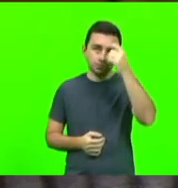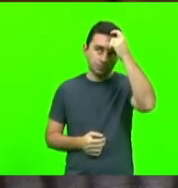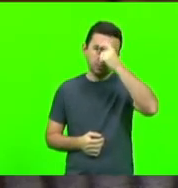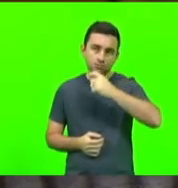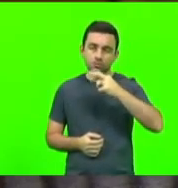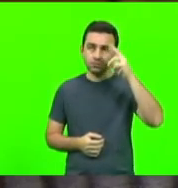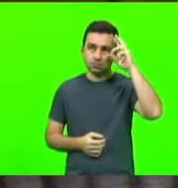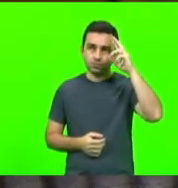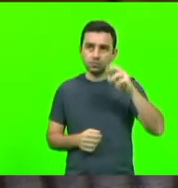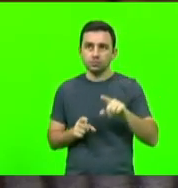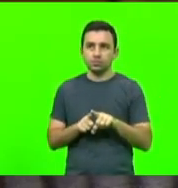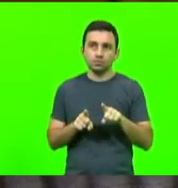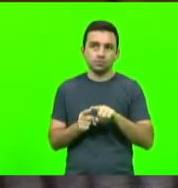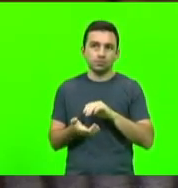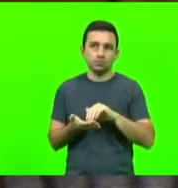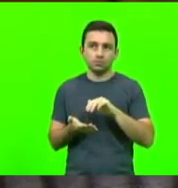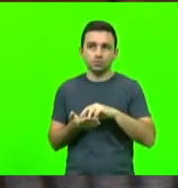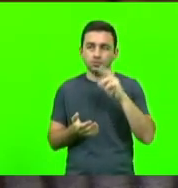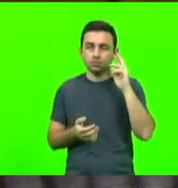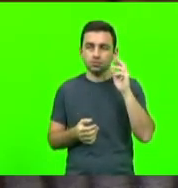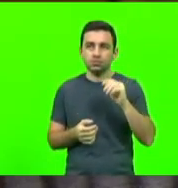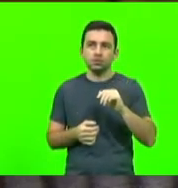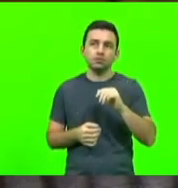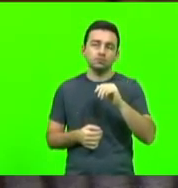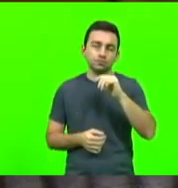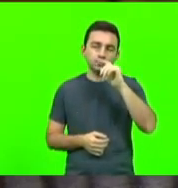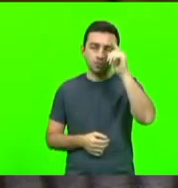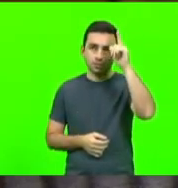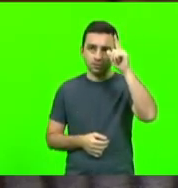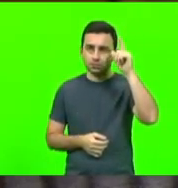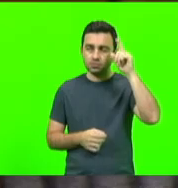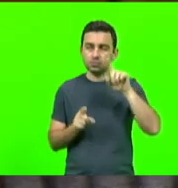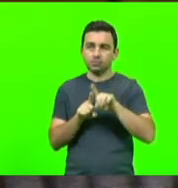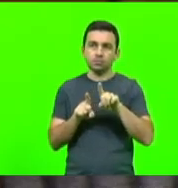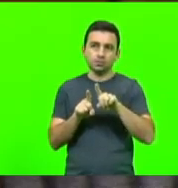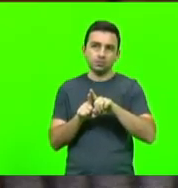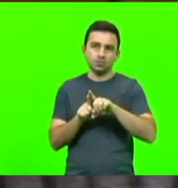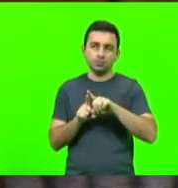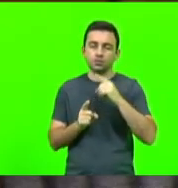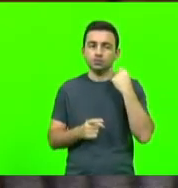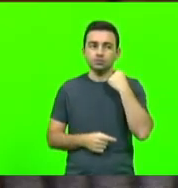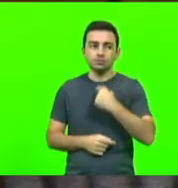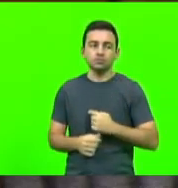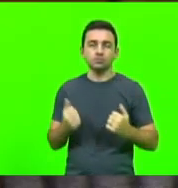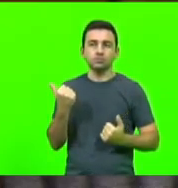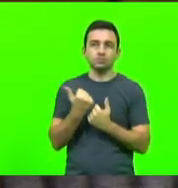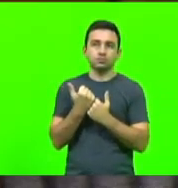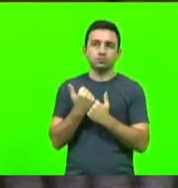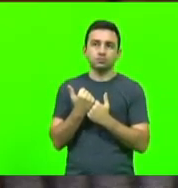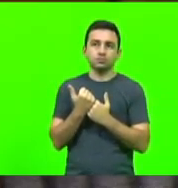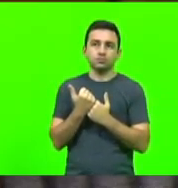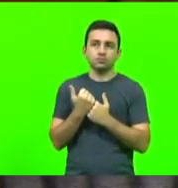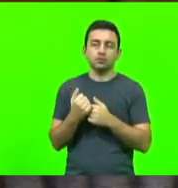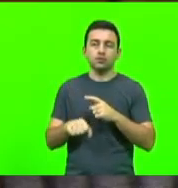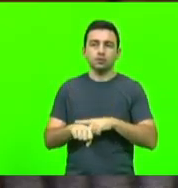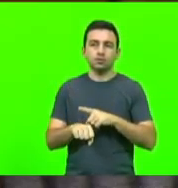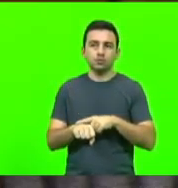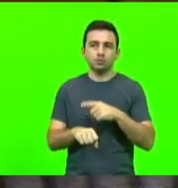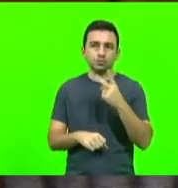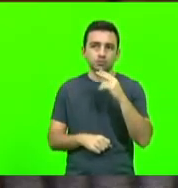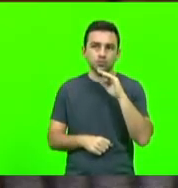Na secretaria, deputado Rodrigo Noto, Ricardo Alba, Laércio Schuster e Silvio Drevik Adok. Às 14 horas, no dia 8 de